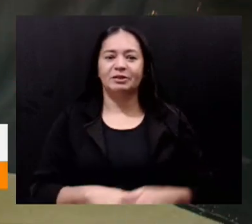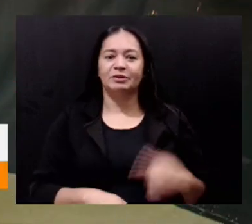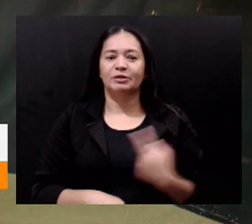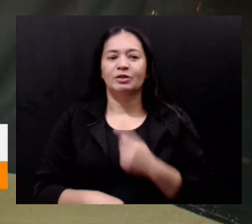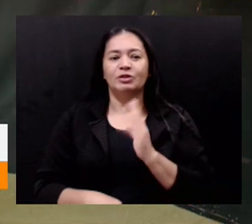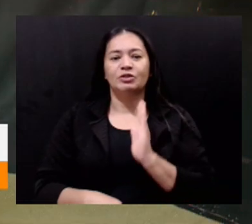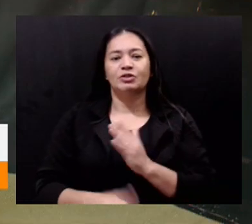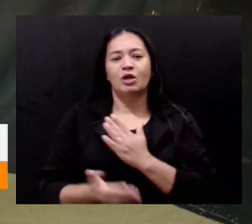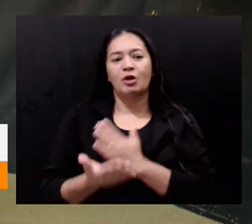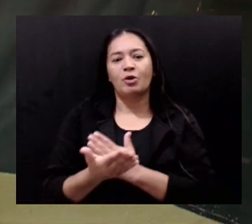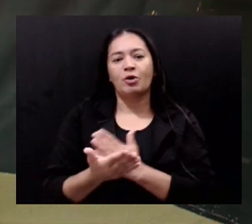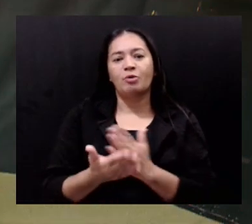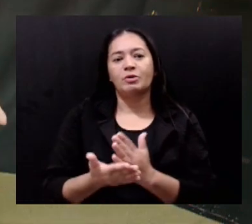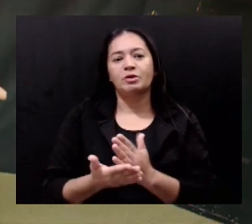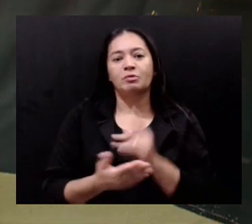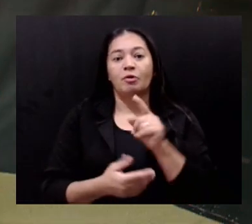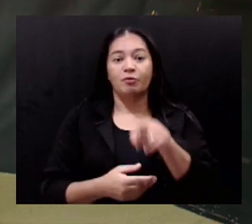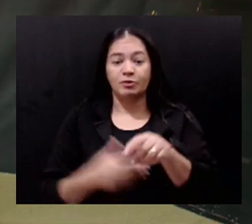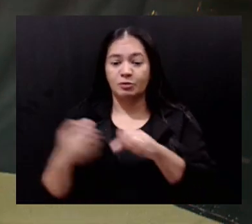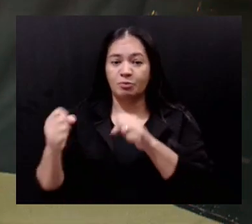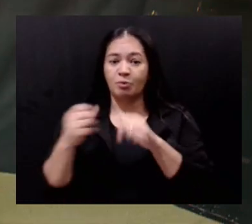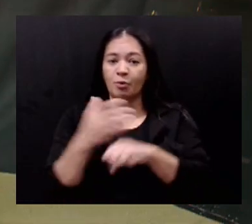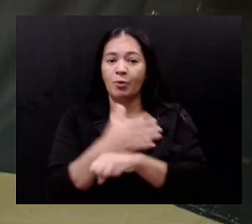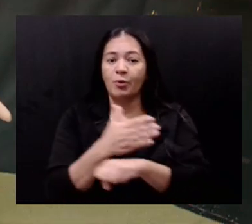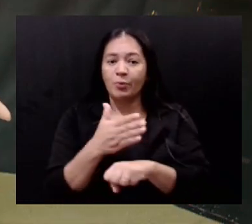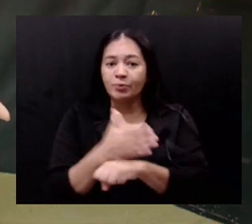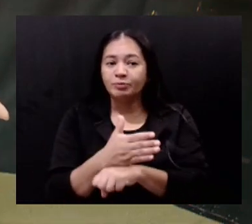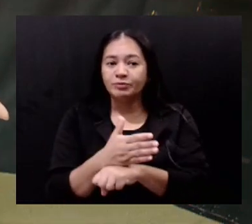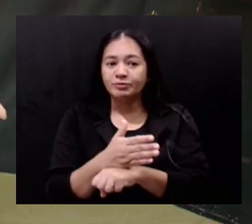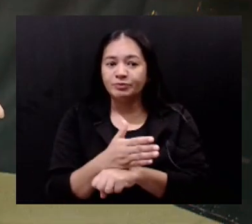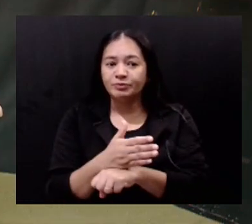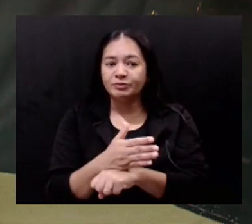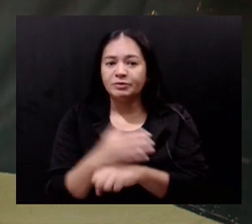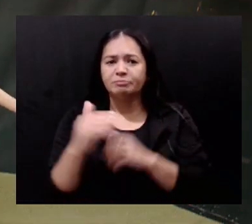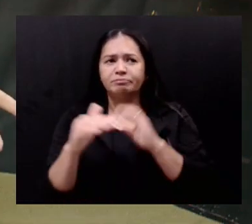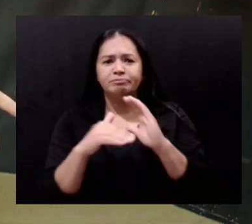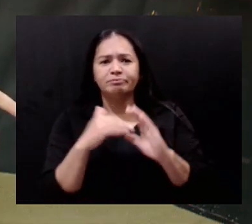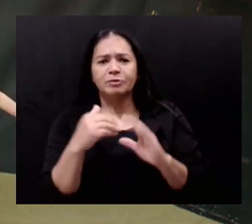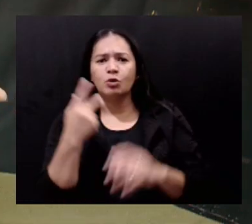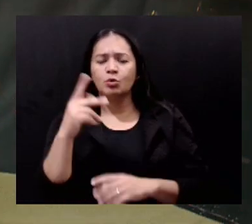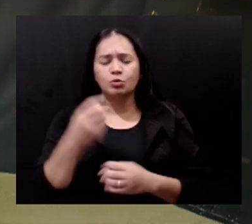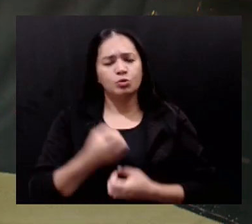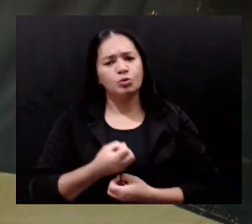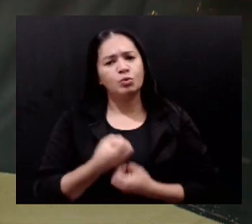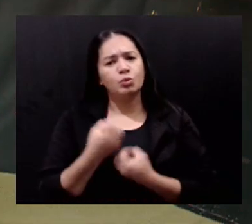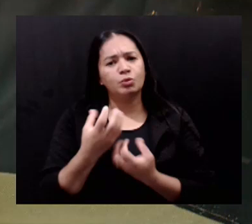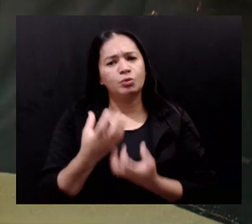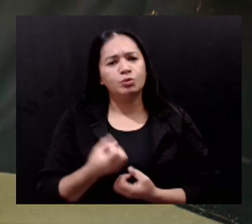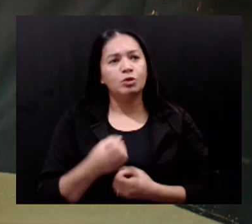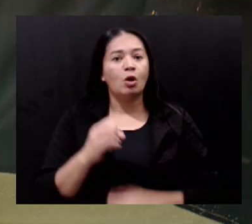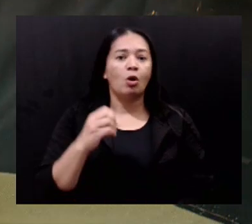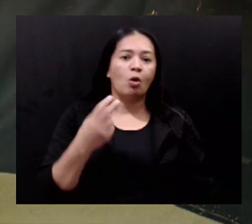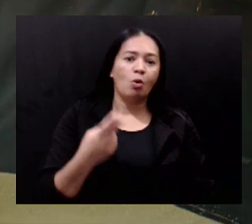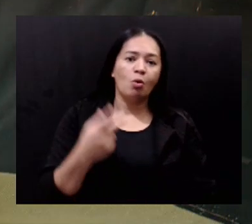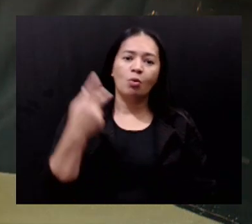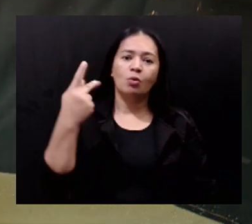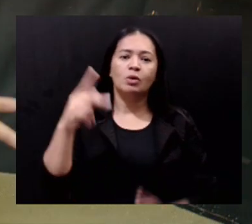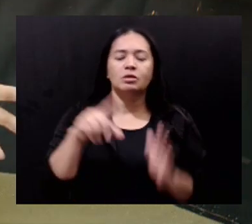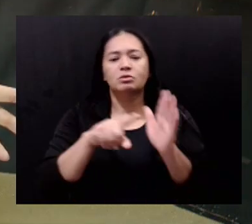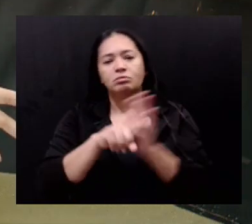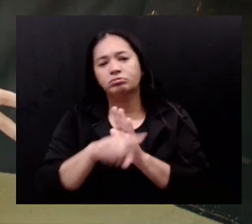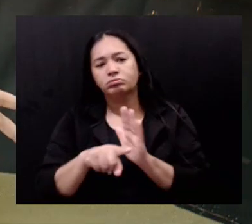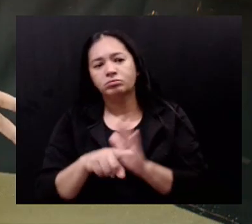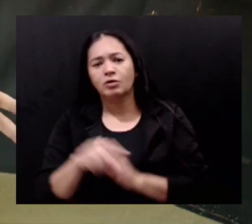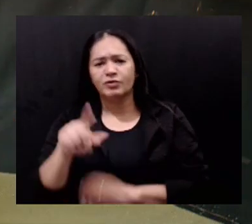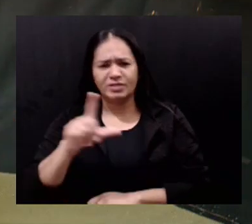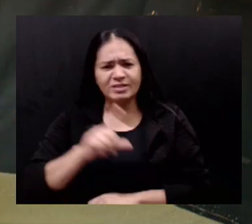pode participar com a gente e passar para nós o seu depoimento, tá? Ou então a sua pergunta. Você tem uma amizade aí que dura